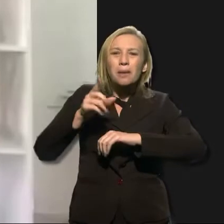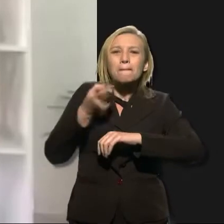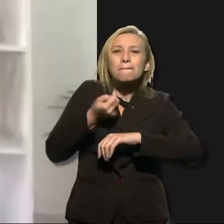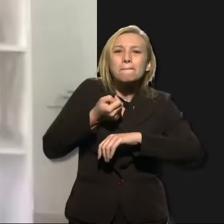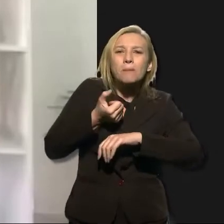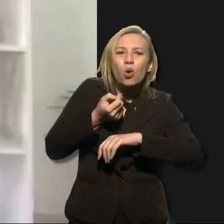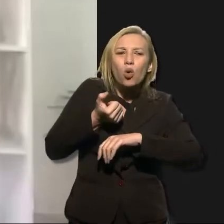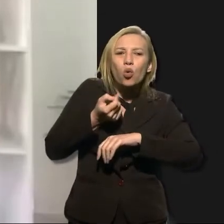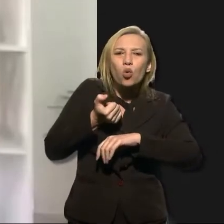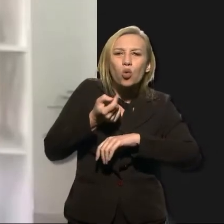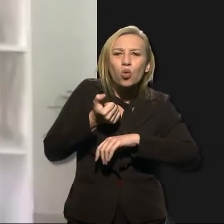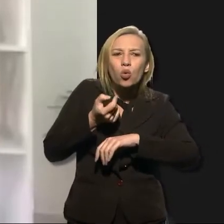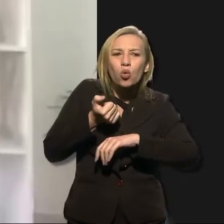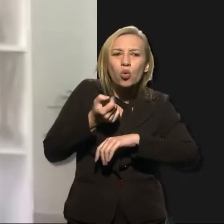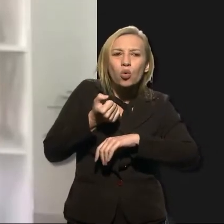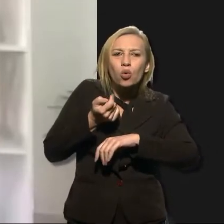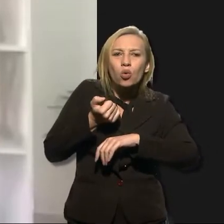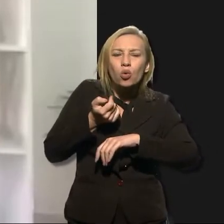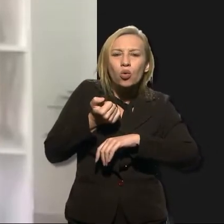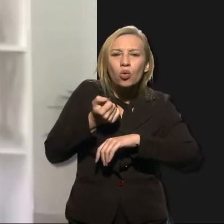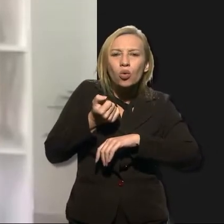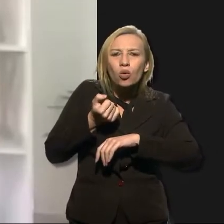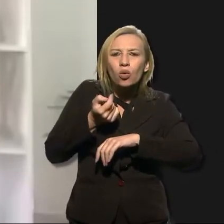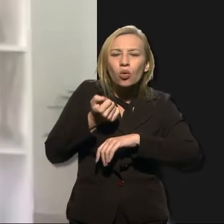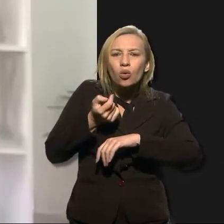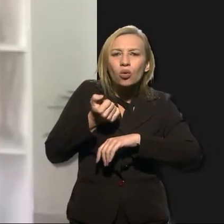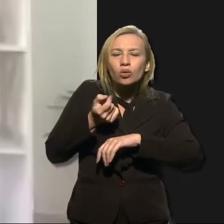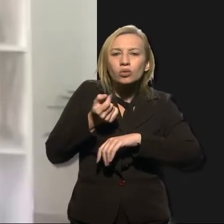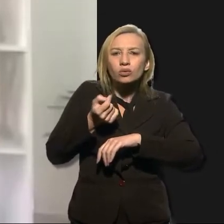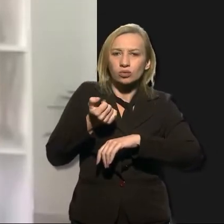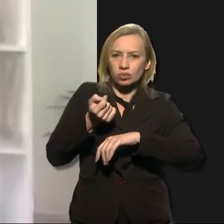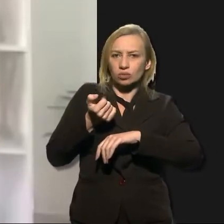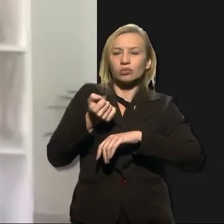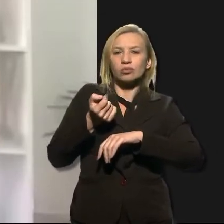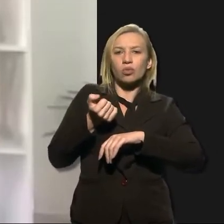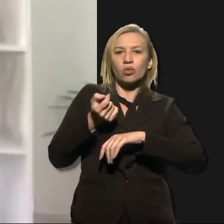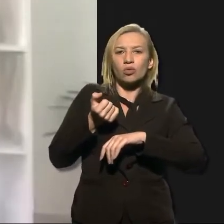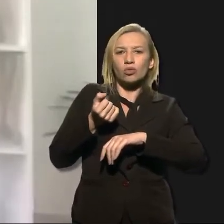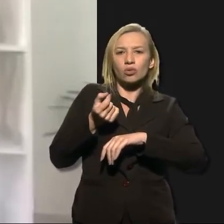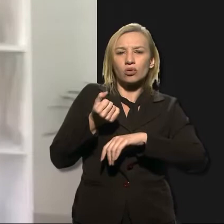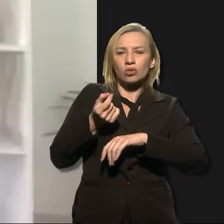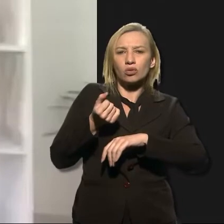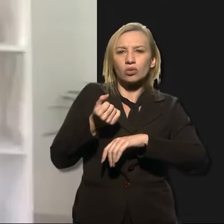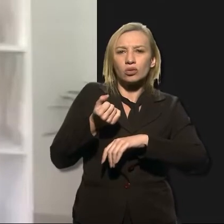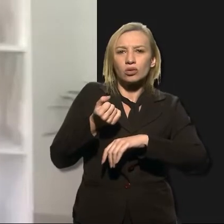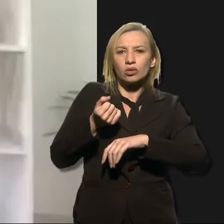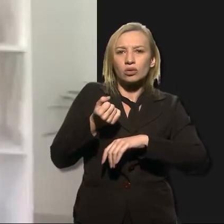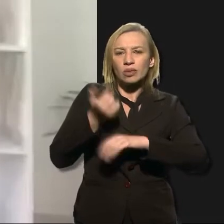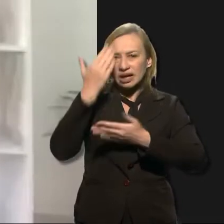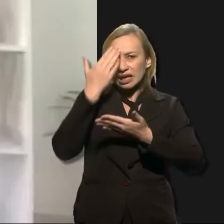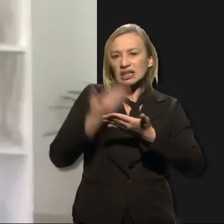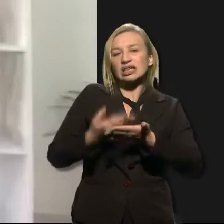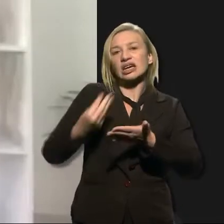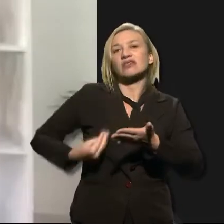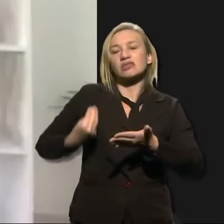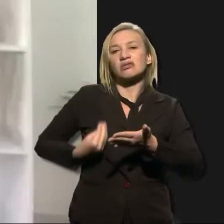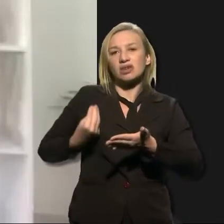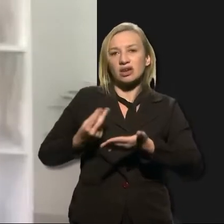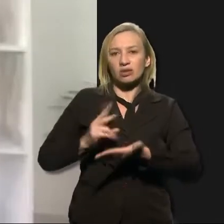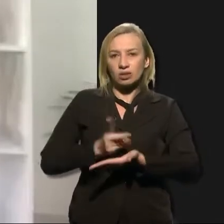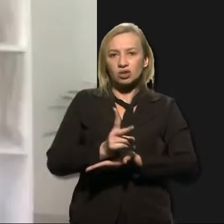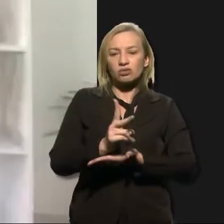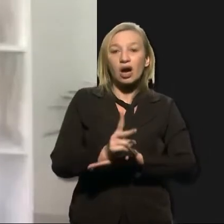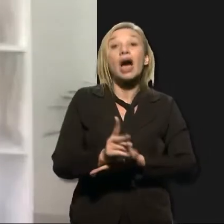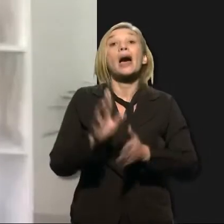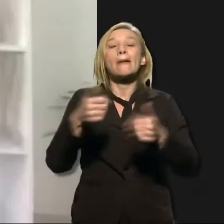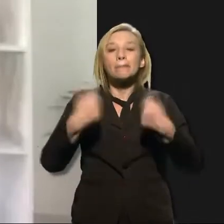um coronavírus, ela tem muito pouco condições de sair viva diante da precariedade da situação